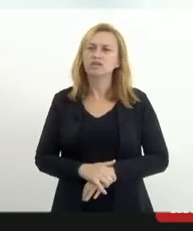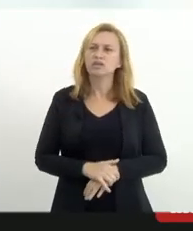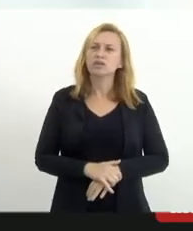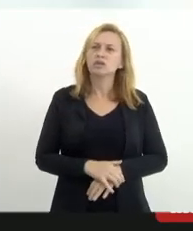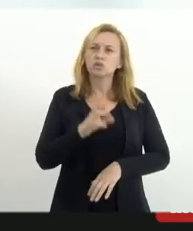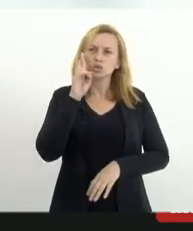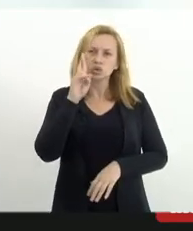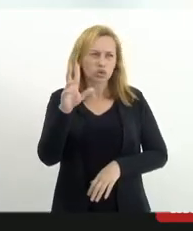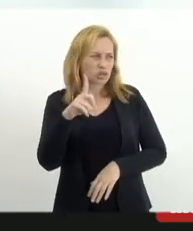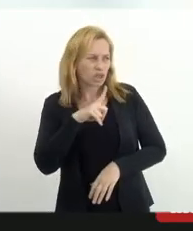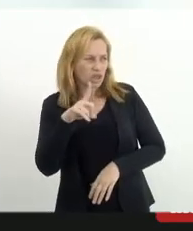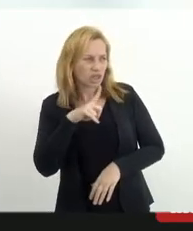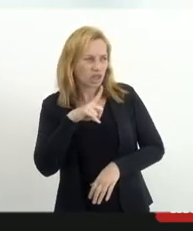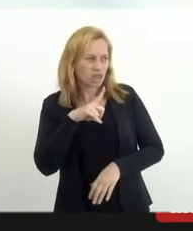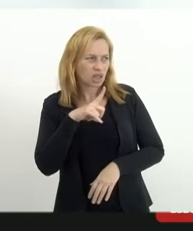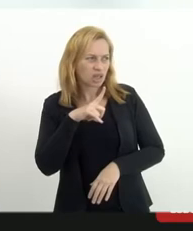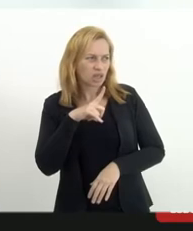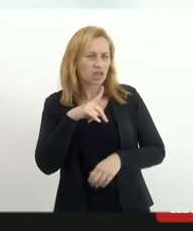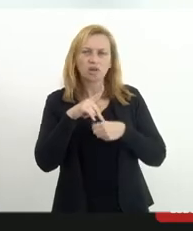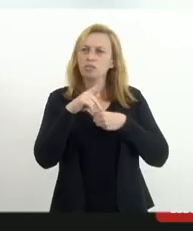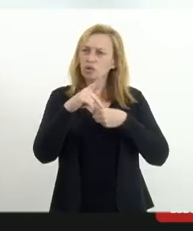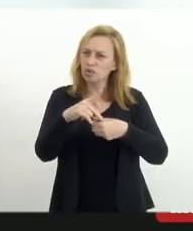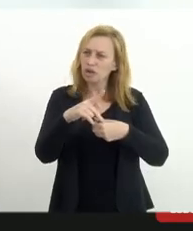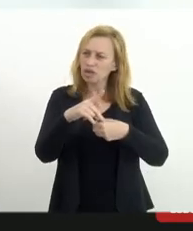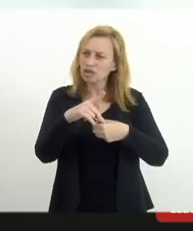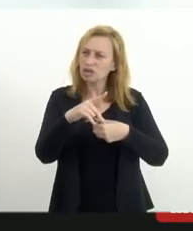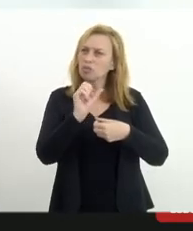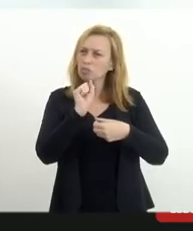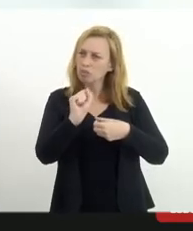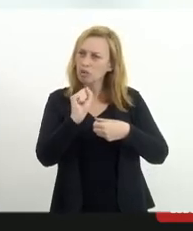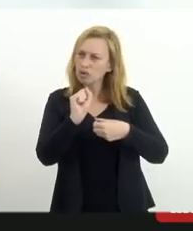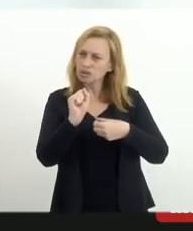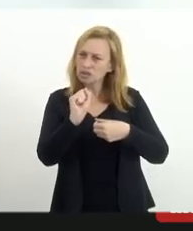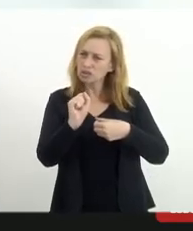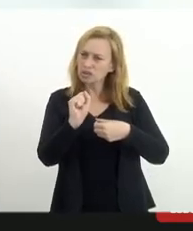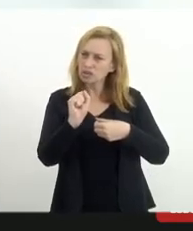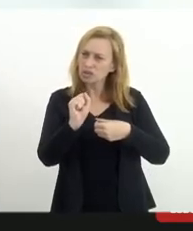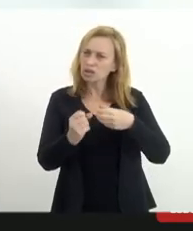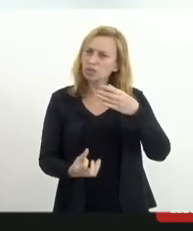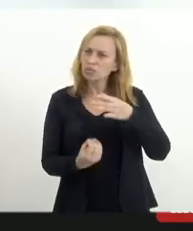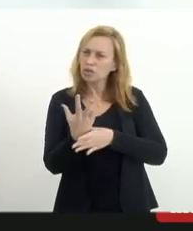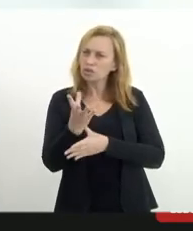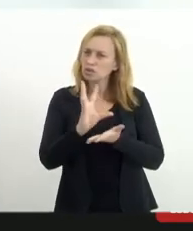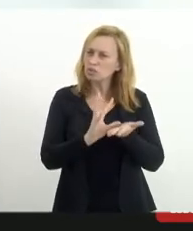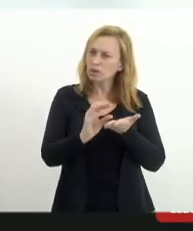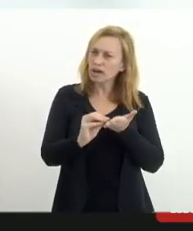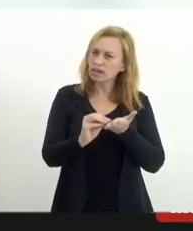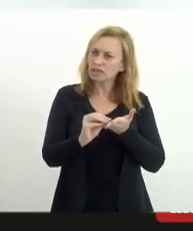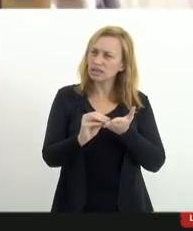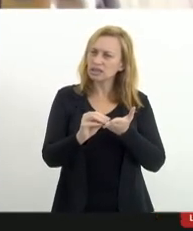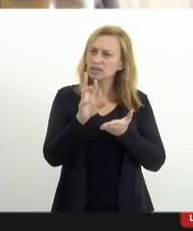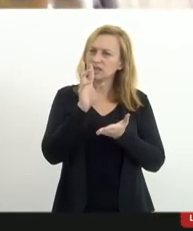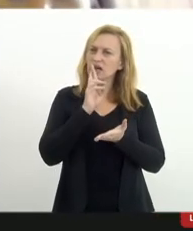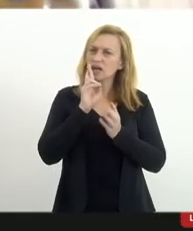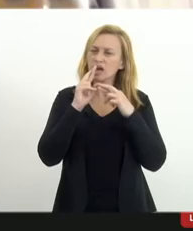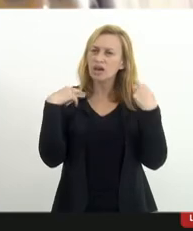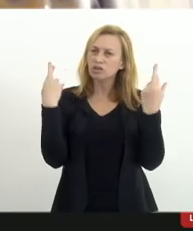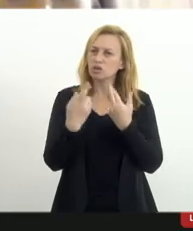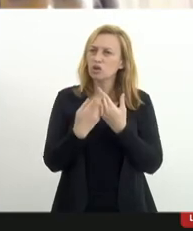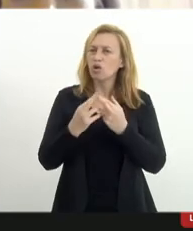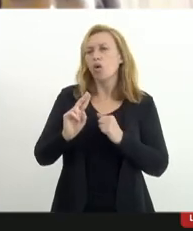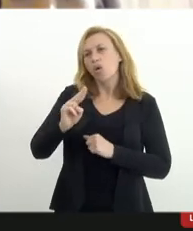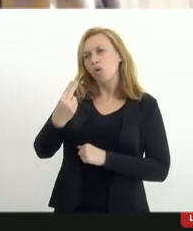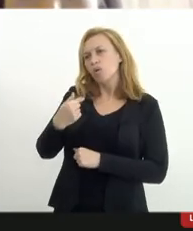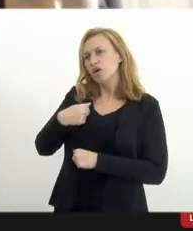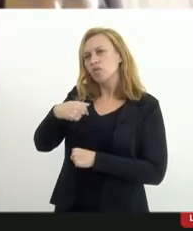o senhor tem alguém na procuradoria que possa produzir uma ata dessa reunião? Senão eu levo